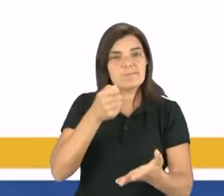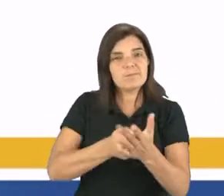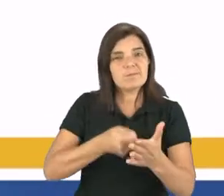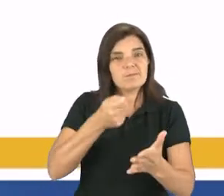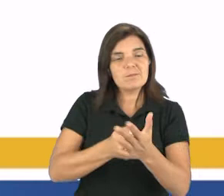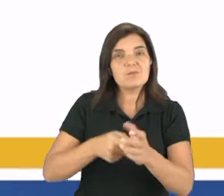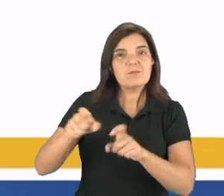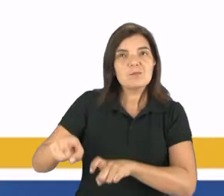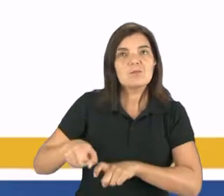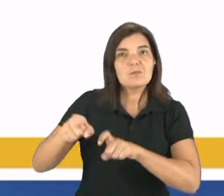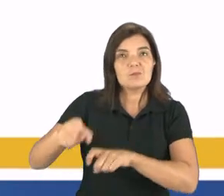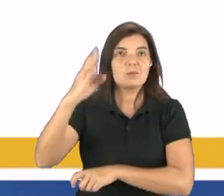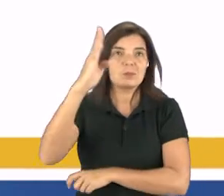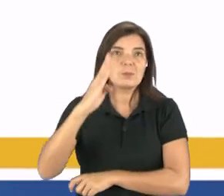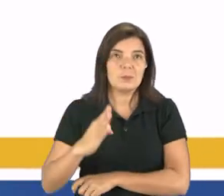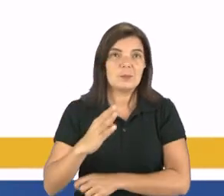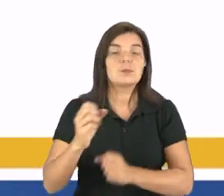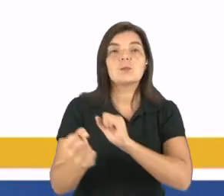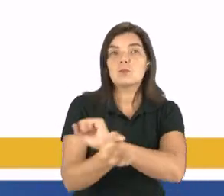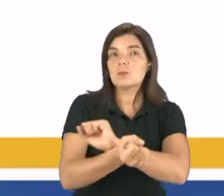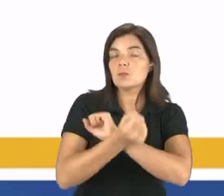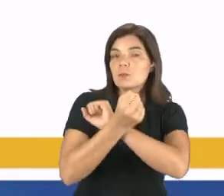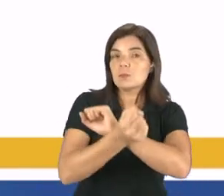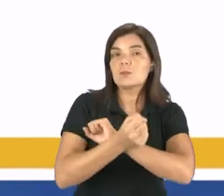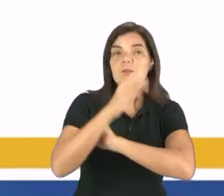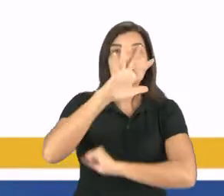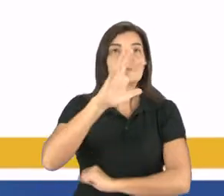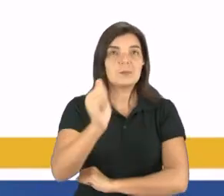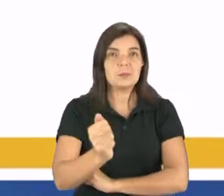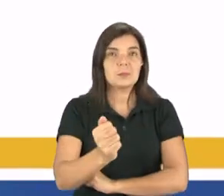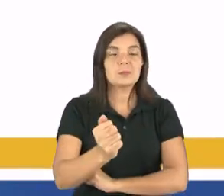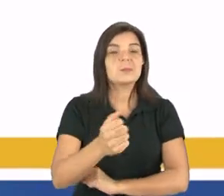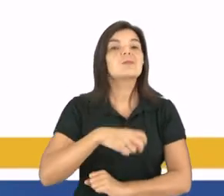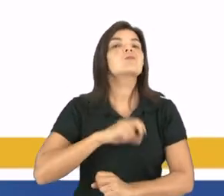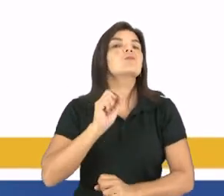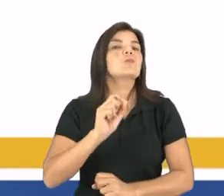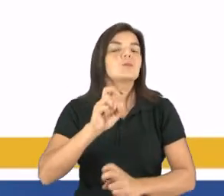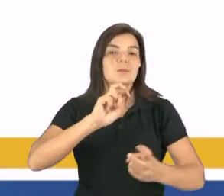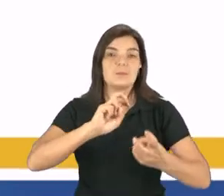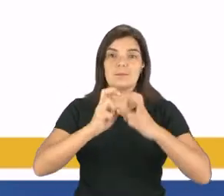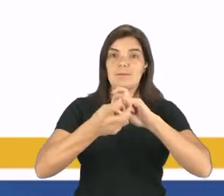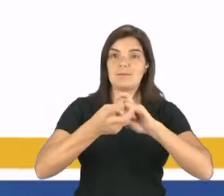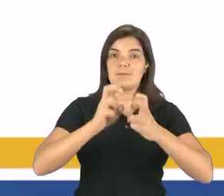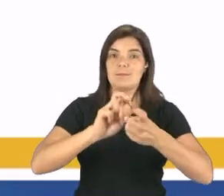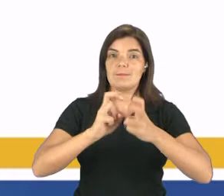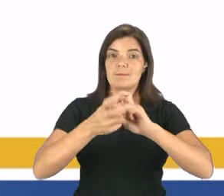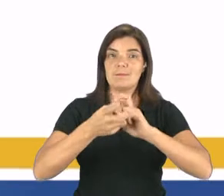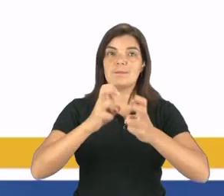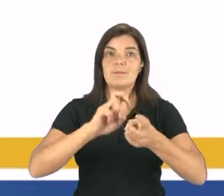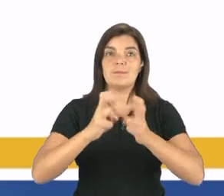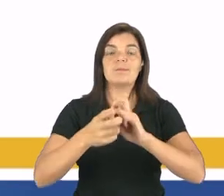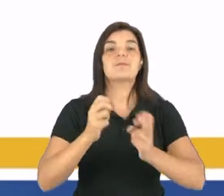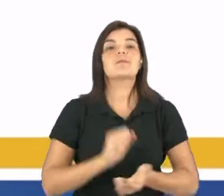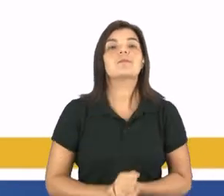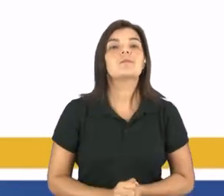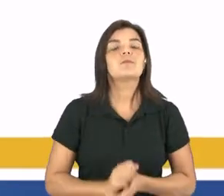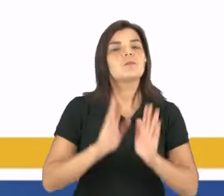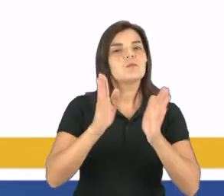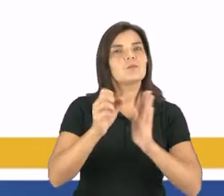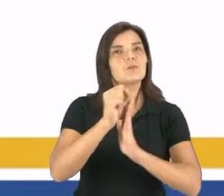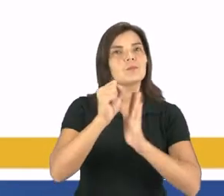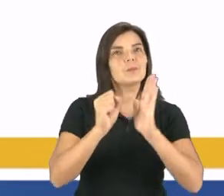e a repressão dos colonizadores brasileiros. Os escravos africanos criaram a capoeira.